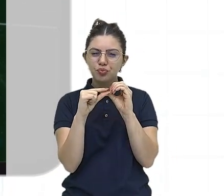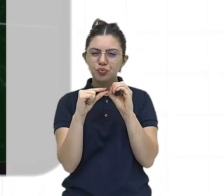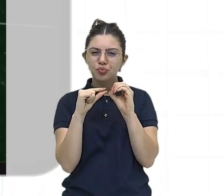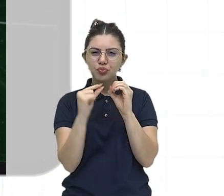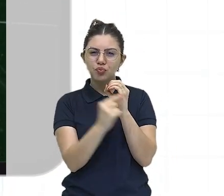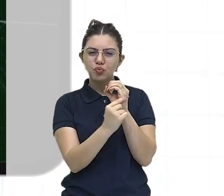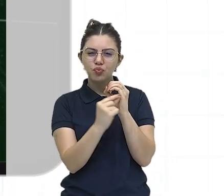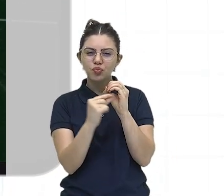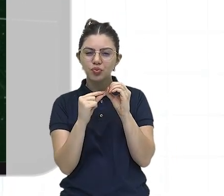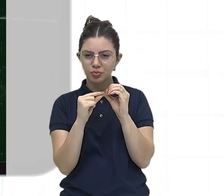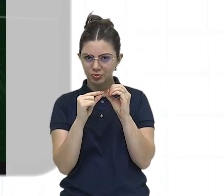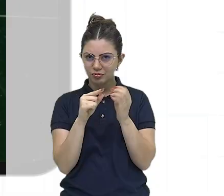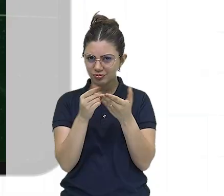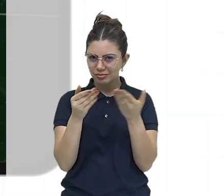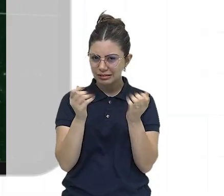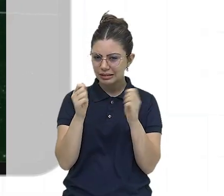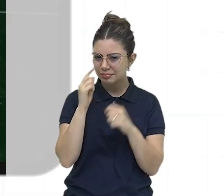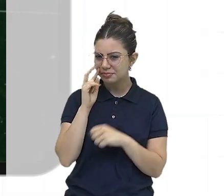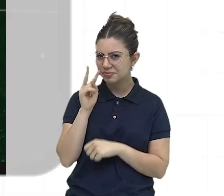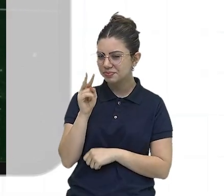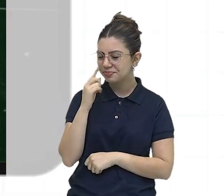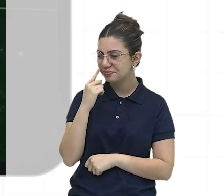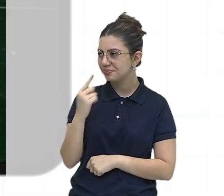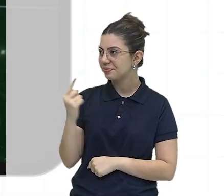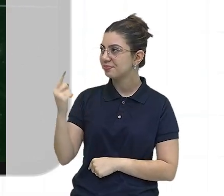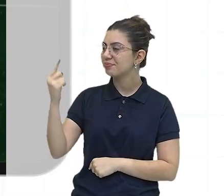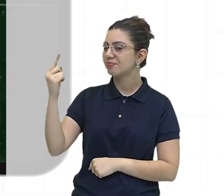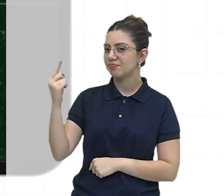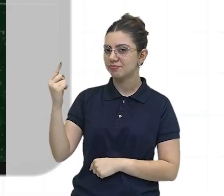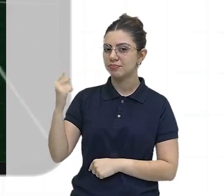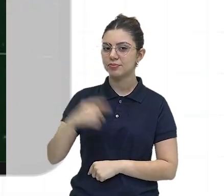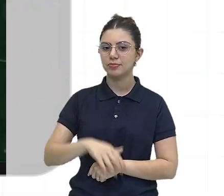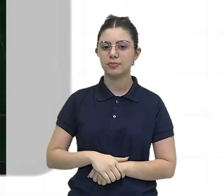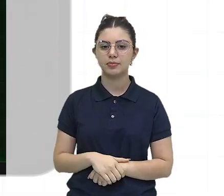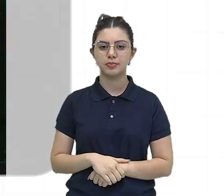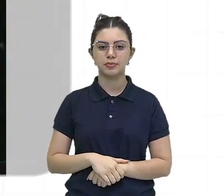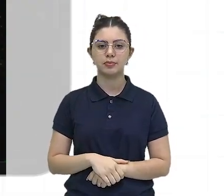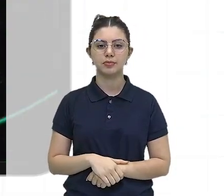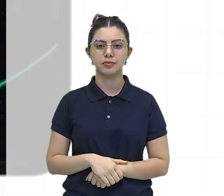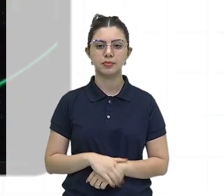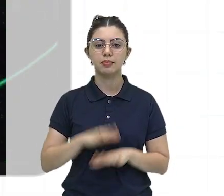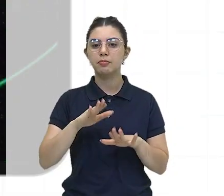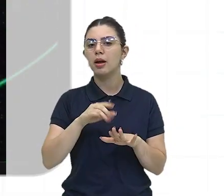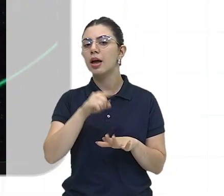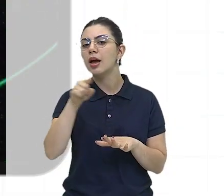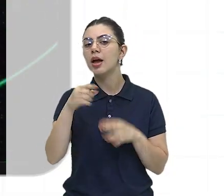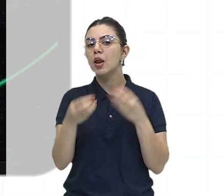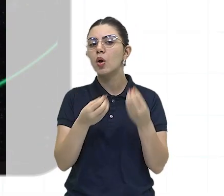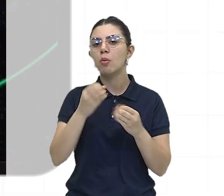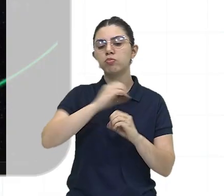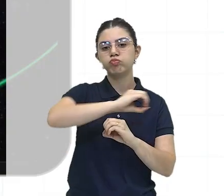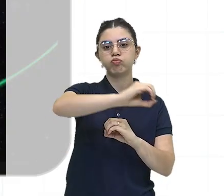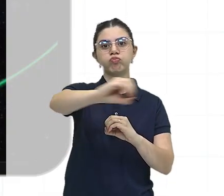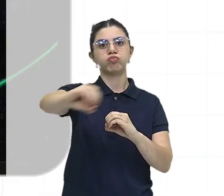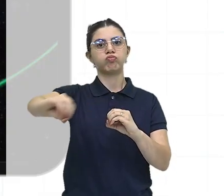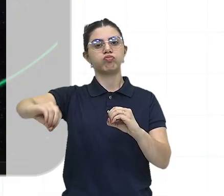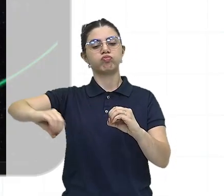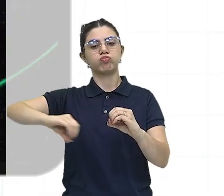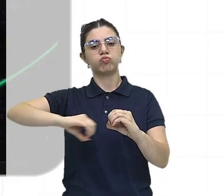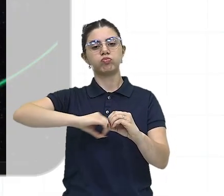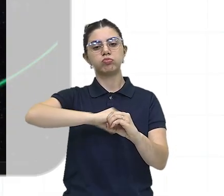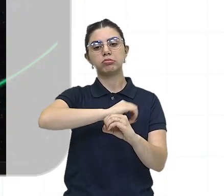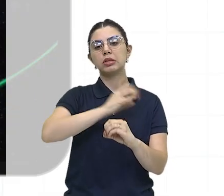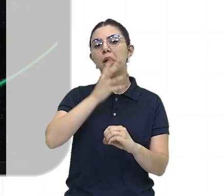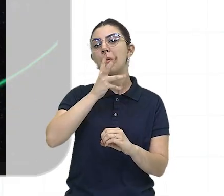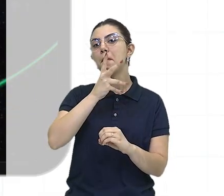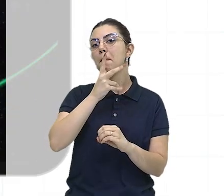conseguem ver melhor agora, tá bom? E ainda a nossa órbita de Netuno, aonde ele leva cerca